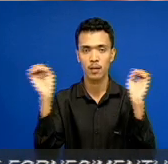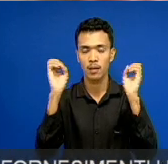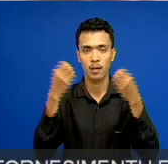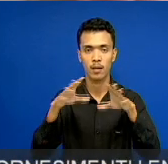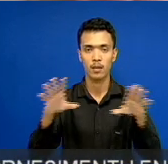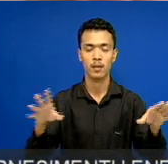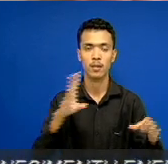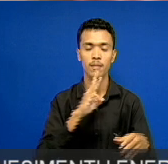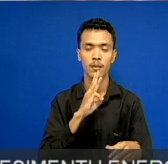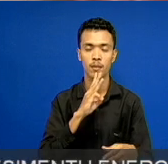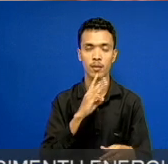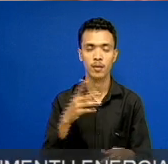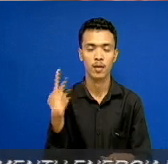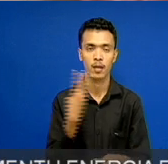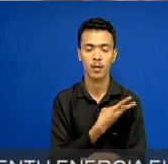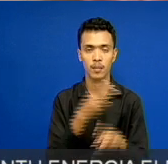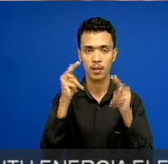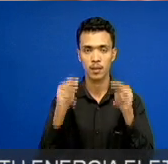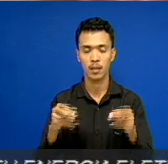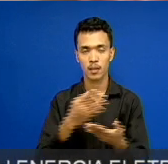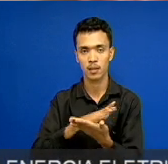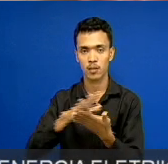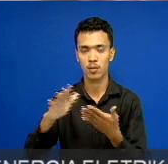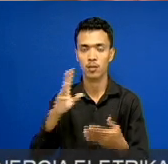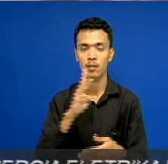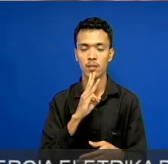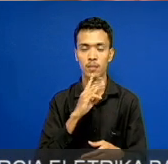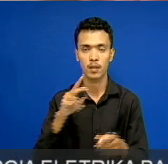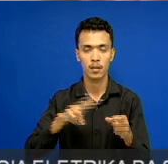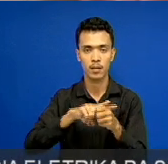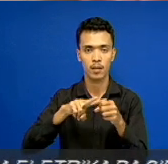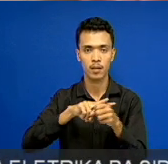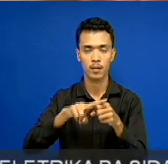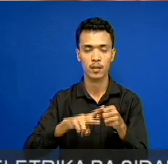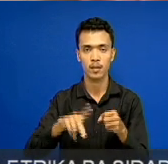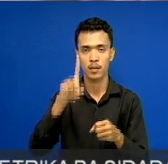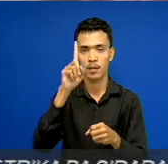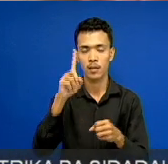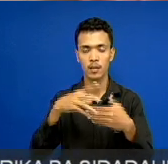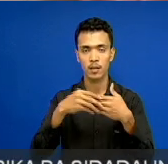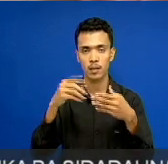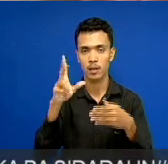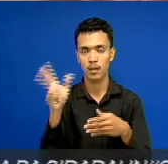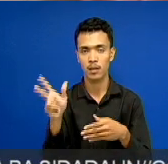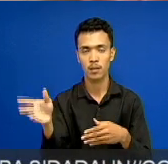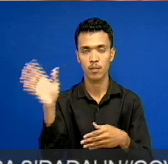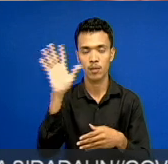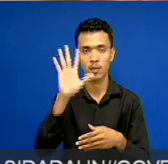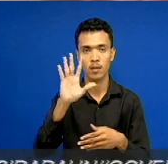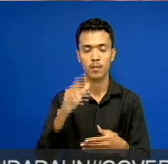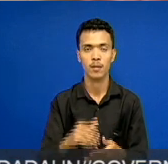Bemos atu hakarakia ami tenki sosabe tenki ida $35 mai husi berkoli. Sosa